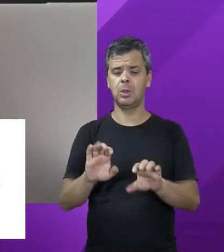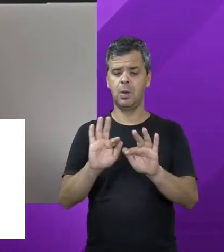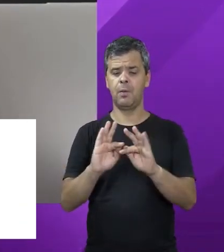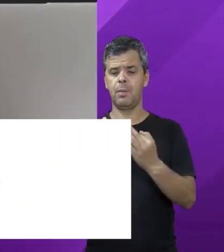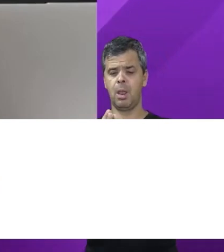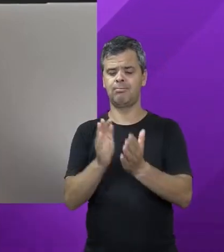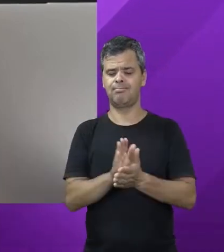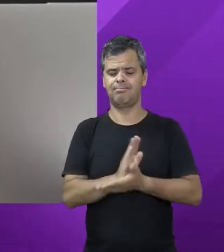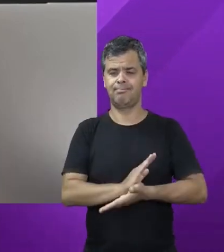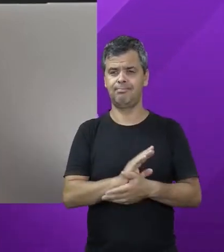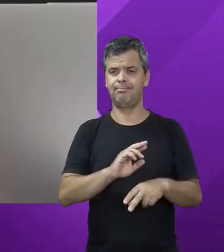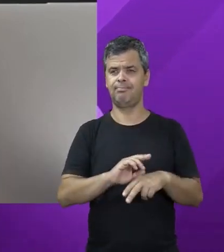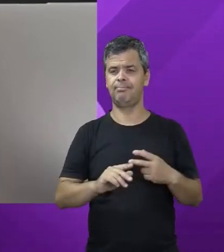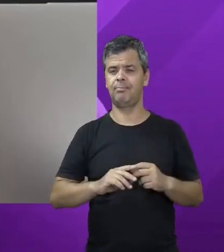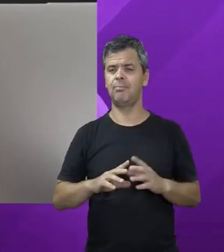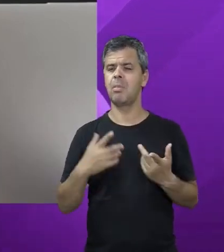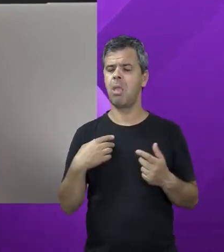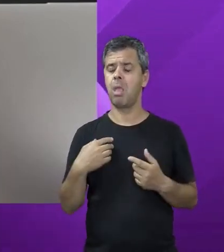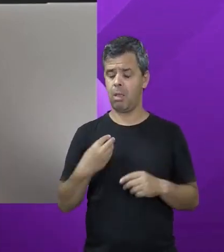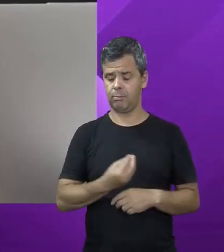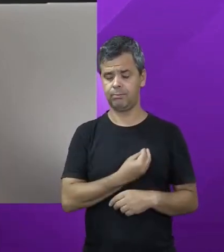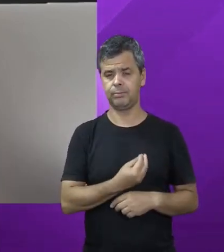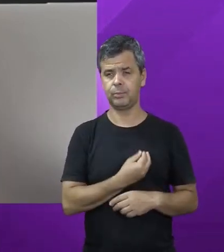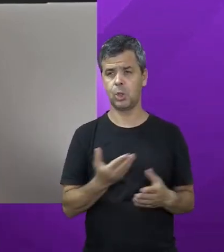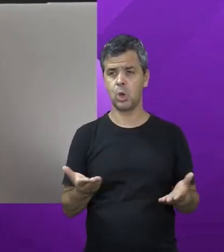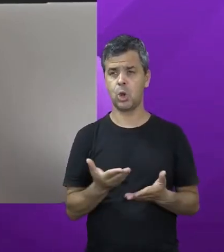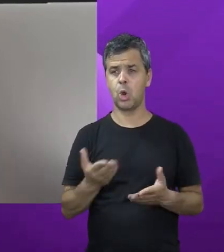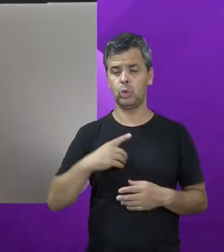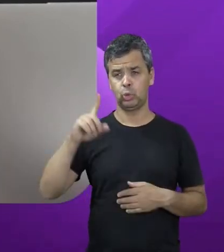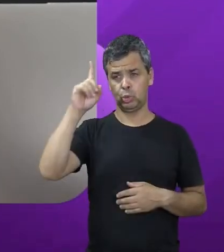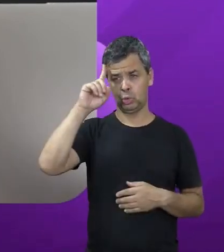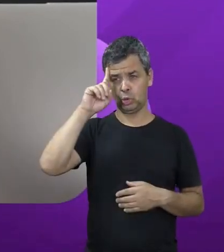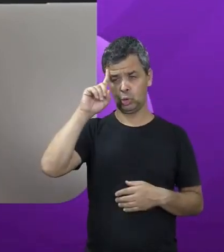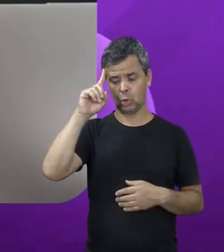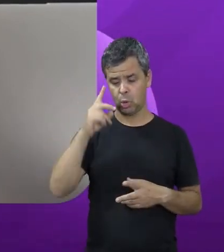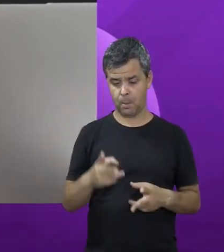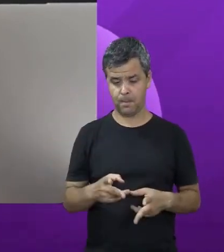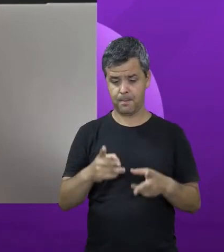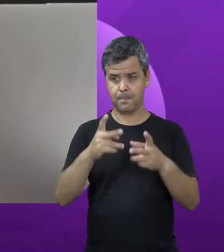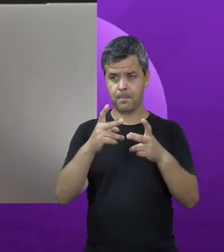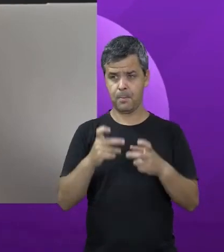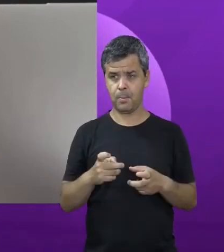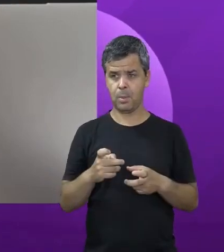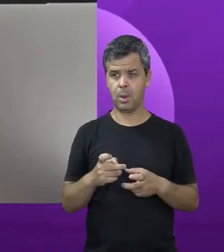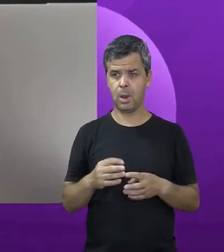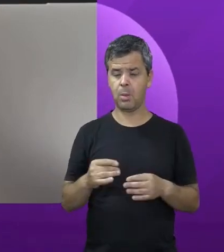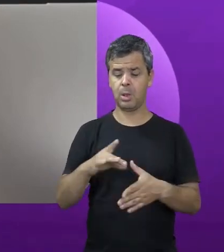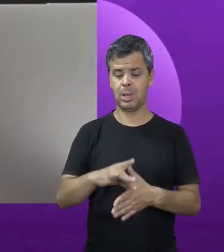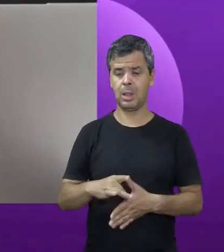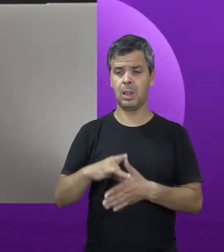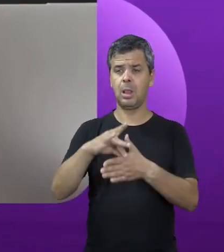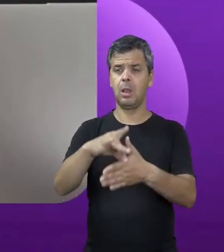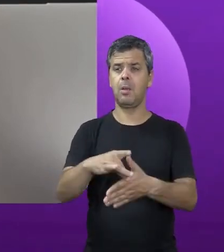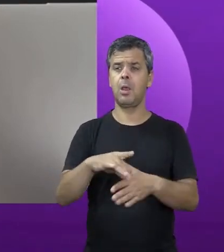racializada, né? Então, e isso é muito presente hoje no nosso cotidiano. Quando a gente olha para as maiores lideranças,